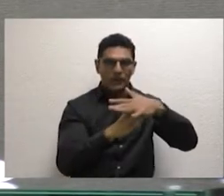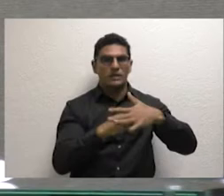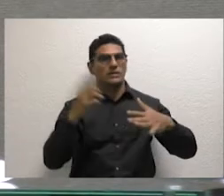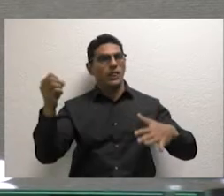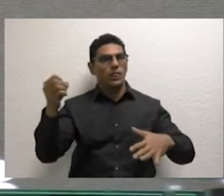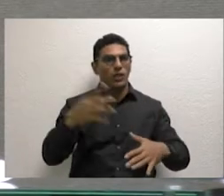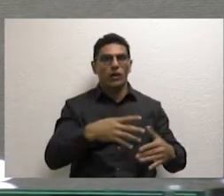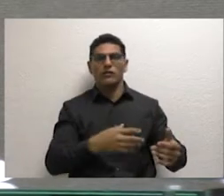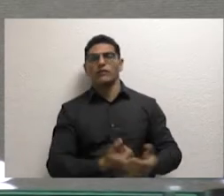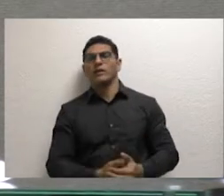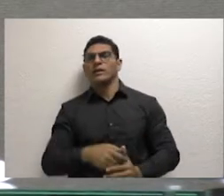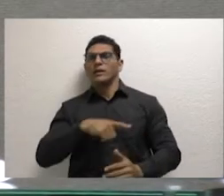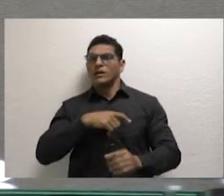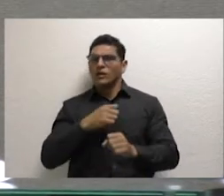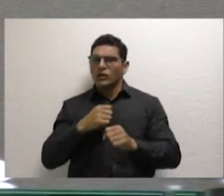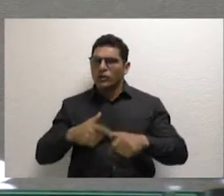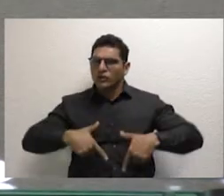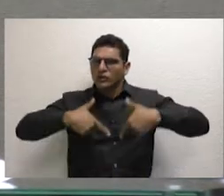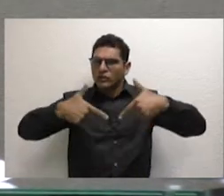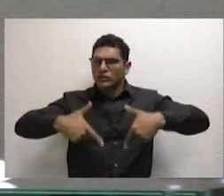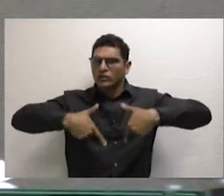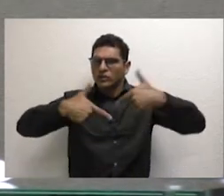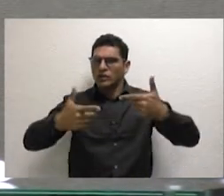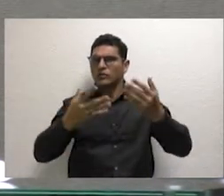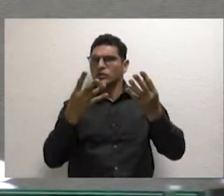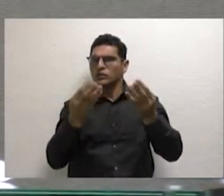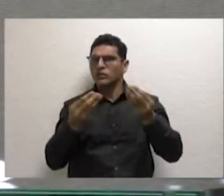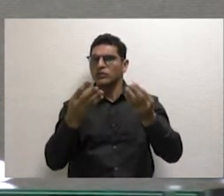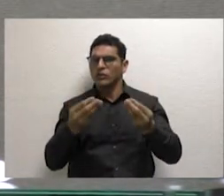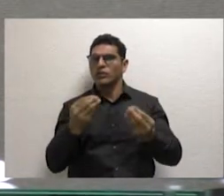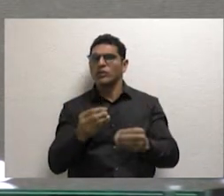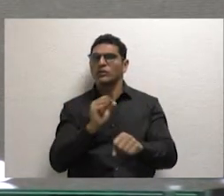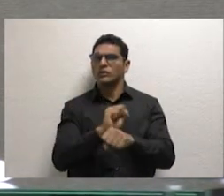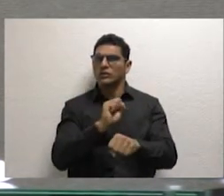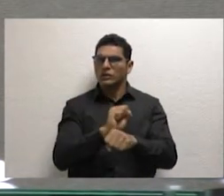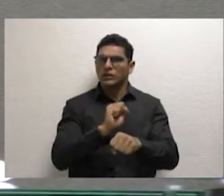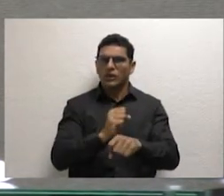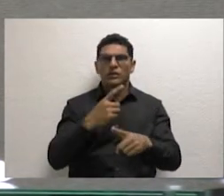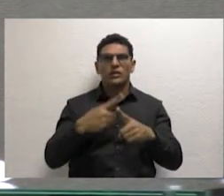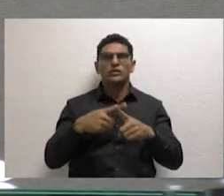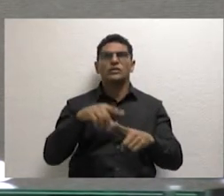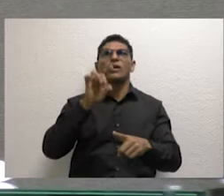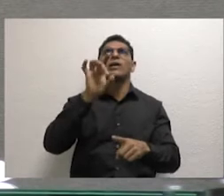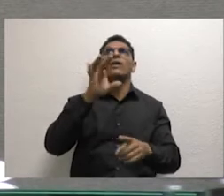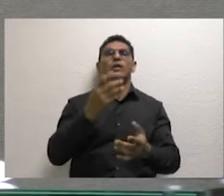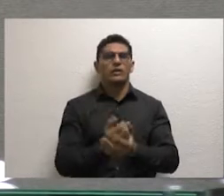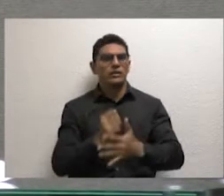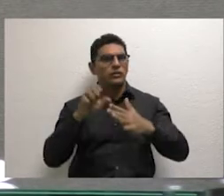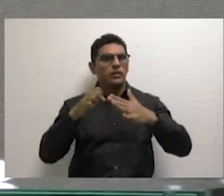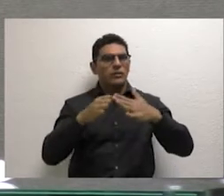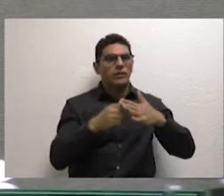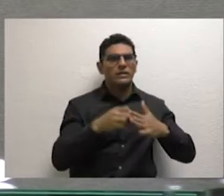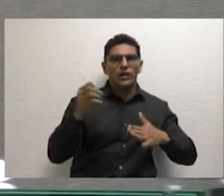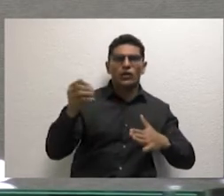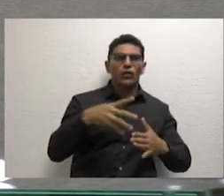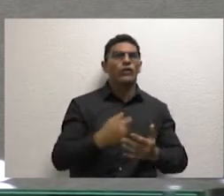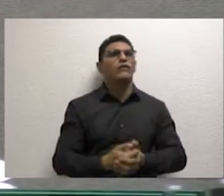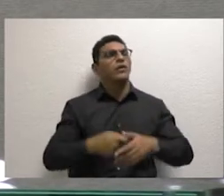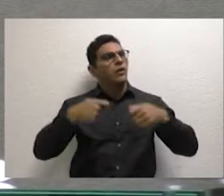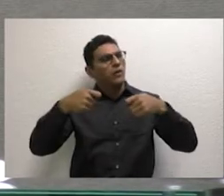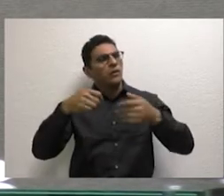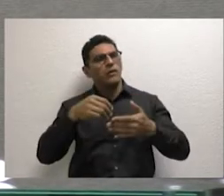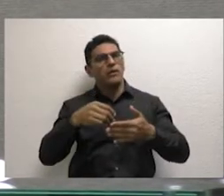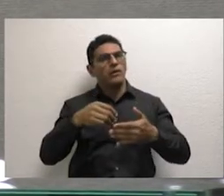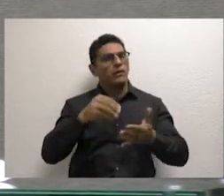nós lutamos muito contra isso mas quero dizer que não é porque privatizou que não deve satisfações ao contrário